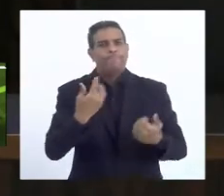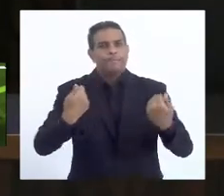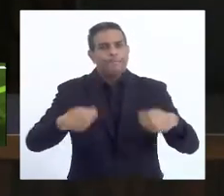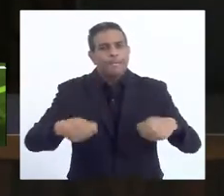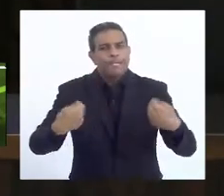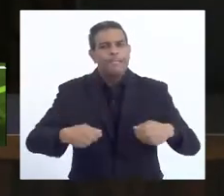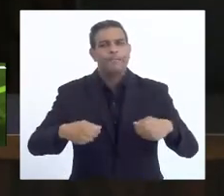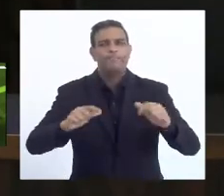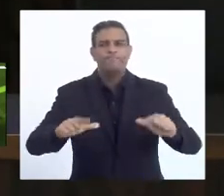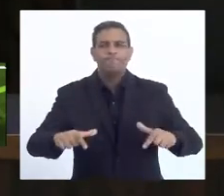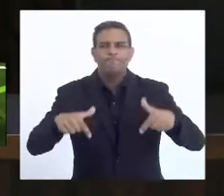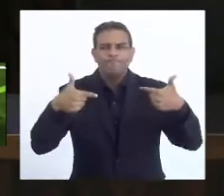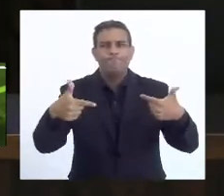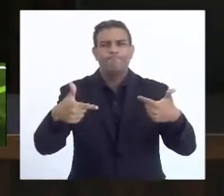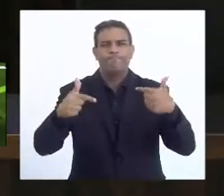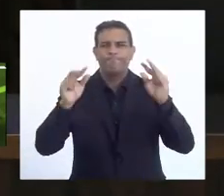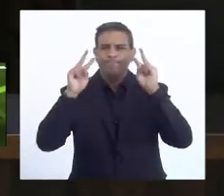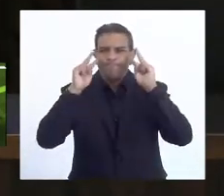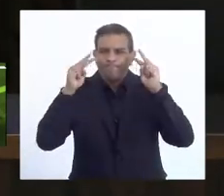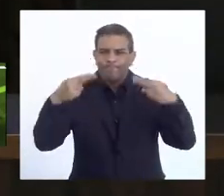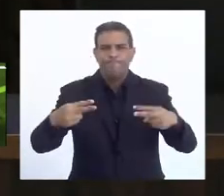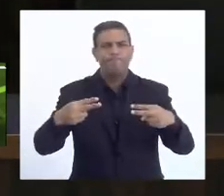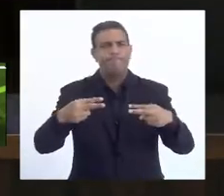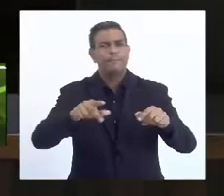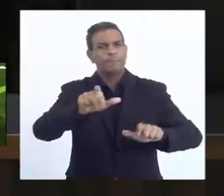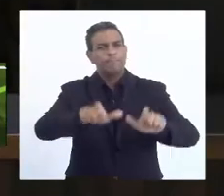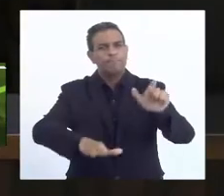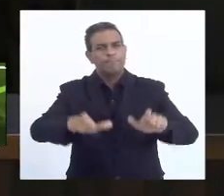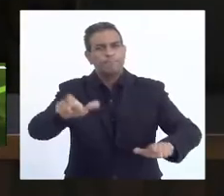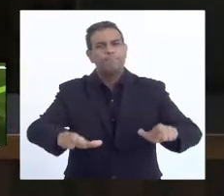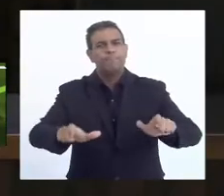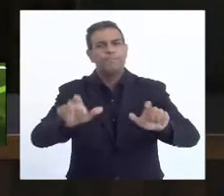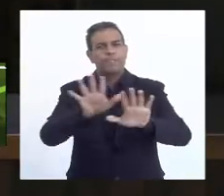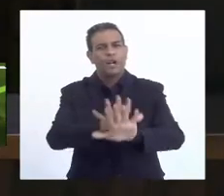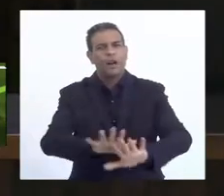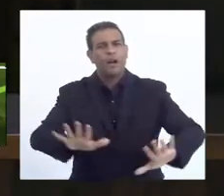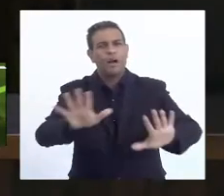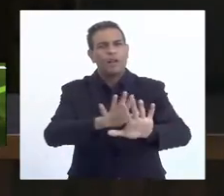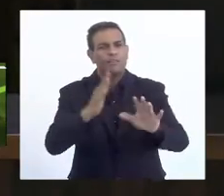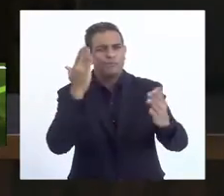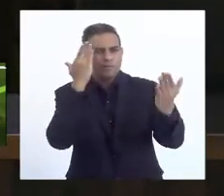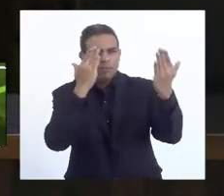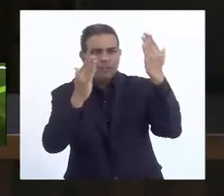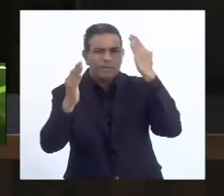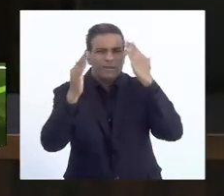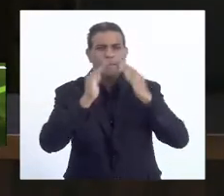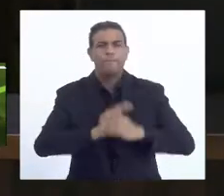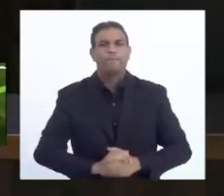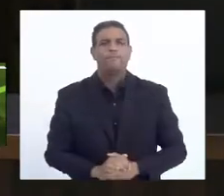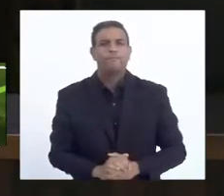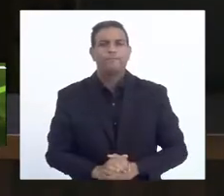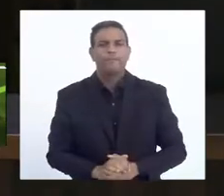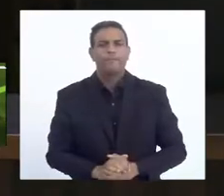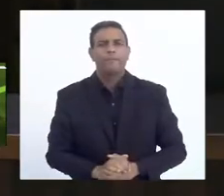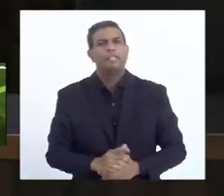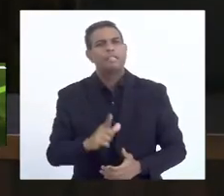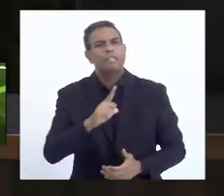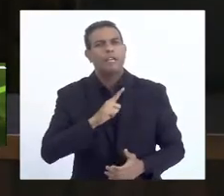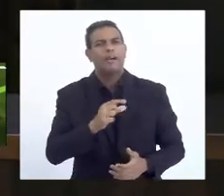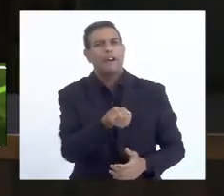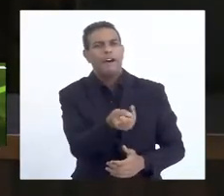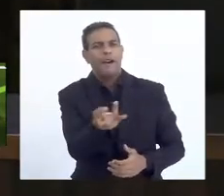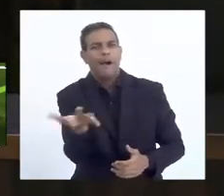trabalhar sobre esse viés e trabalhar nesse entendimento. Quando eu falo que várias